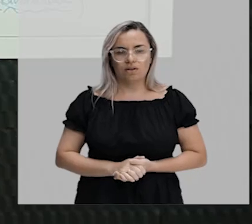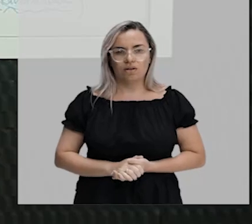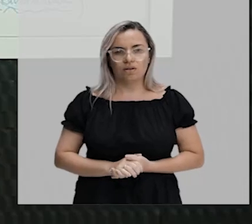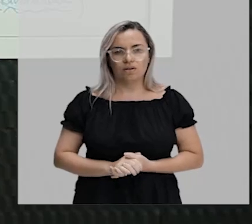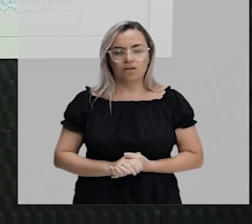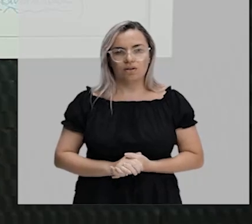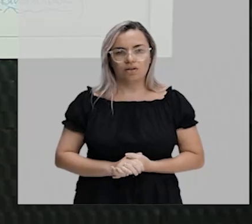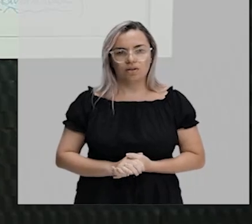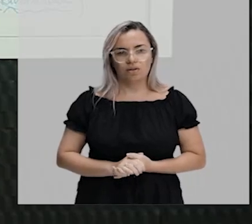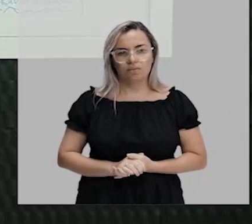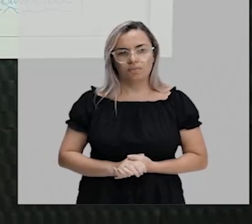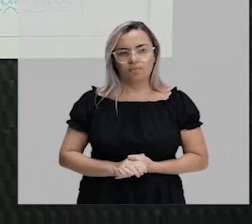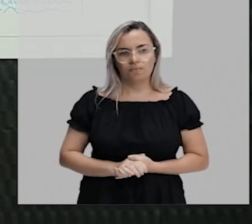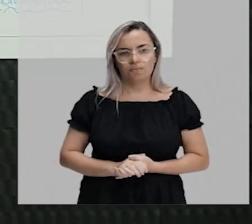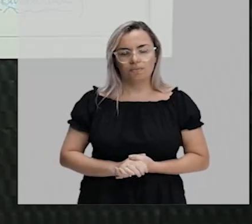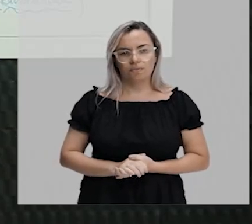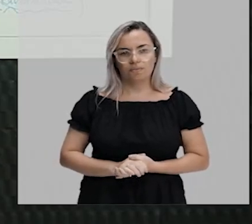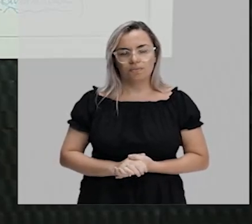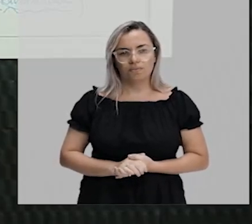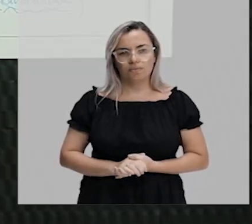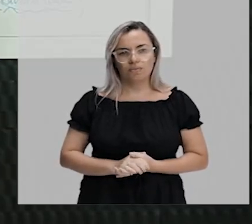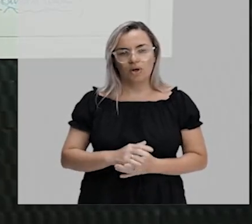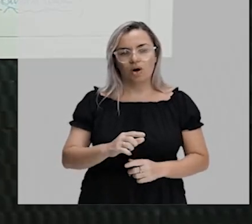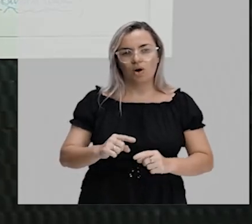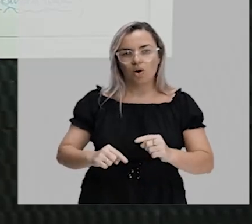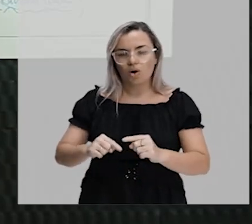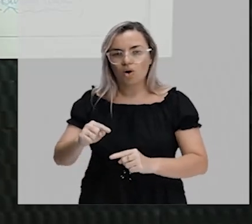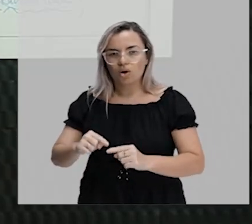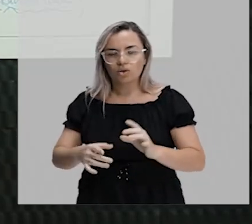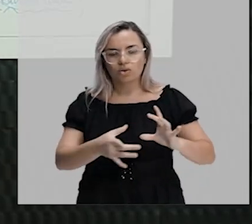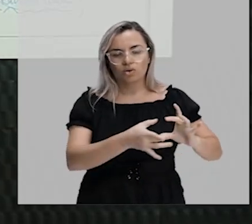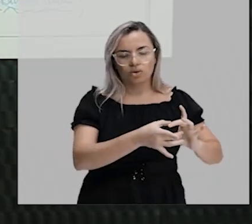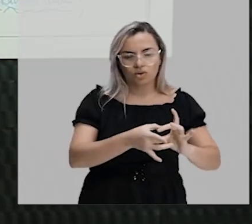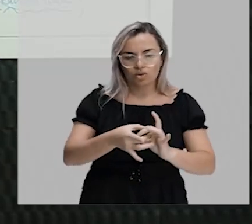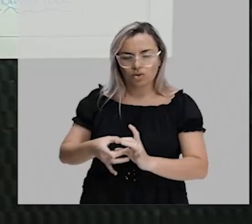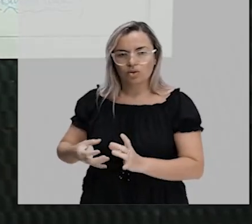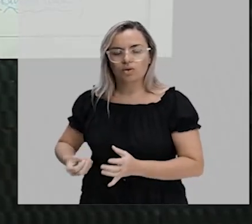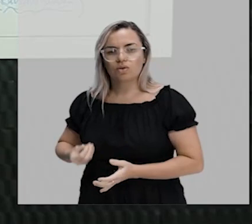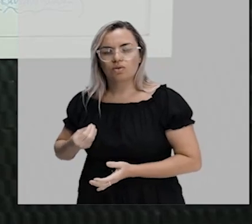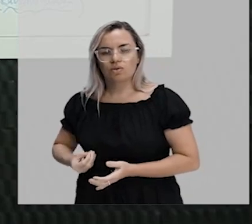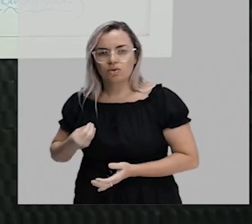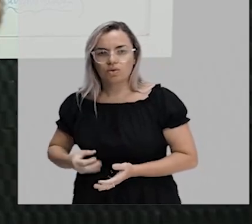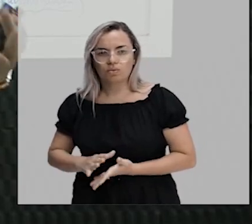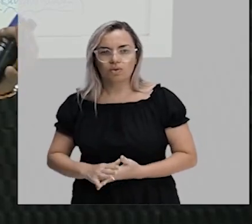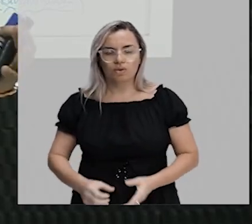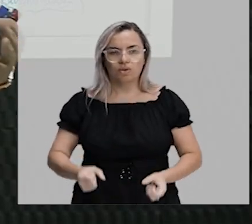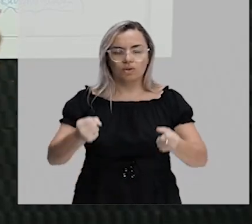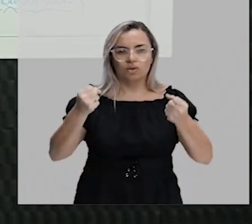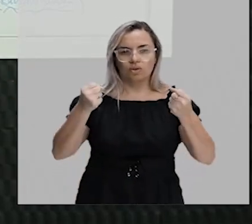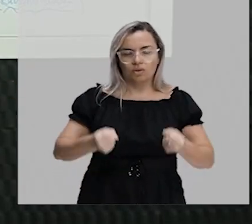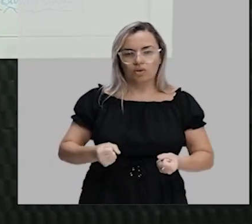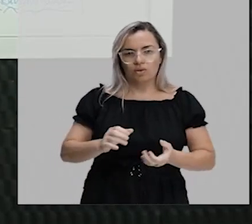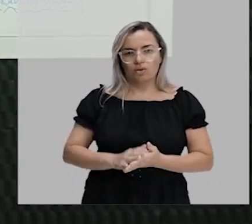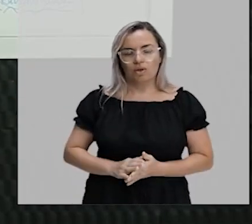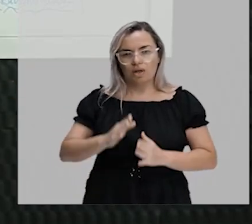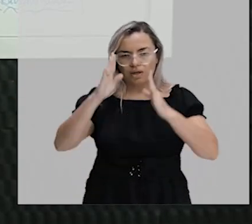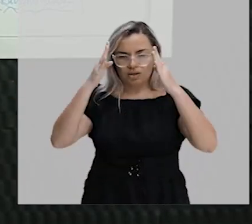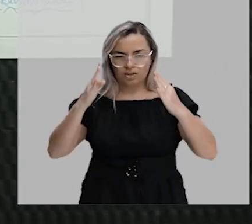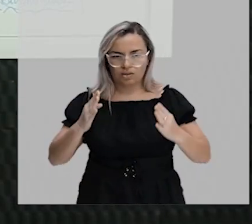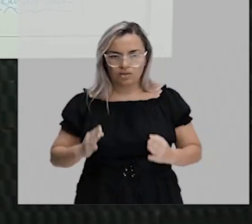né? Traz elementos até hoje para que nós possamos degustá-los, possamos ali